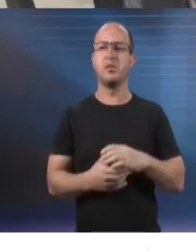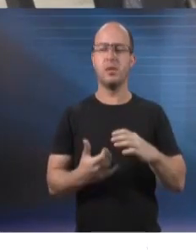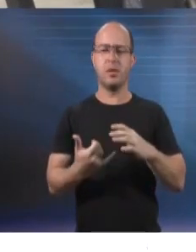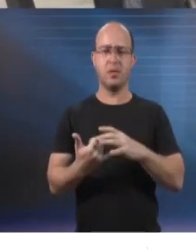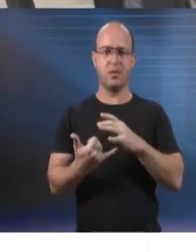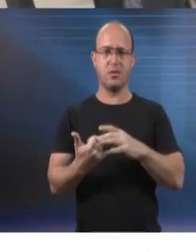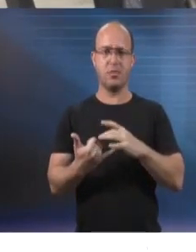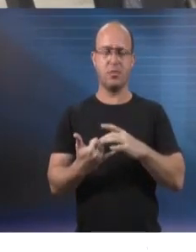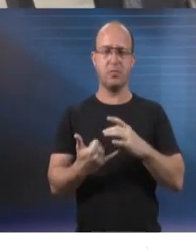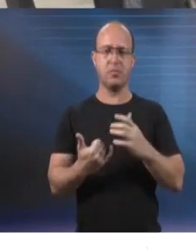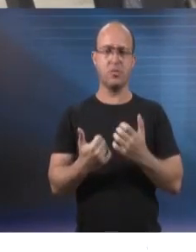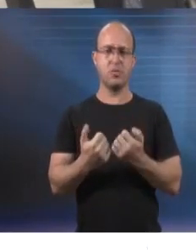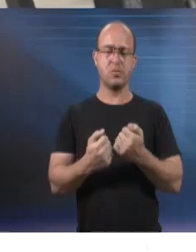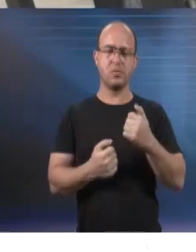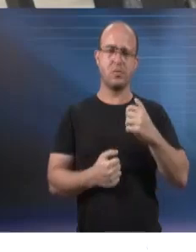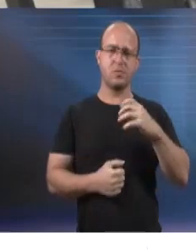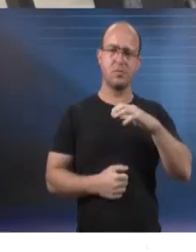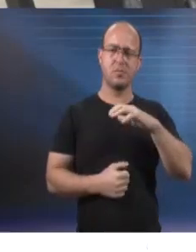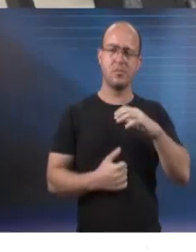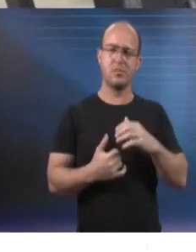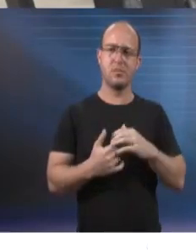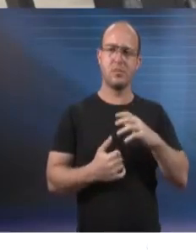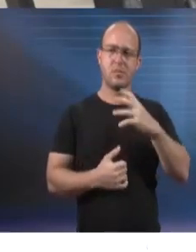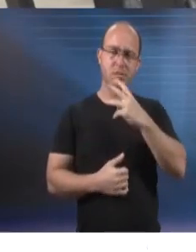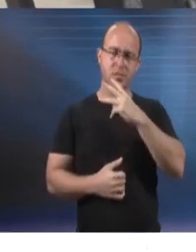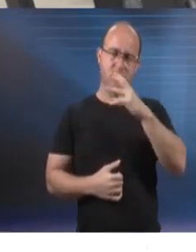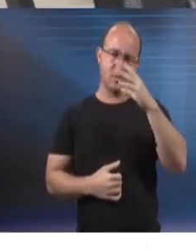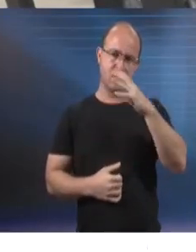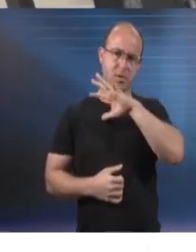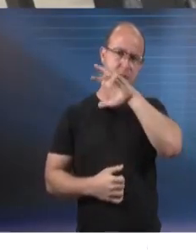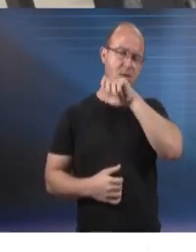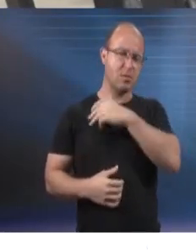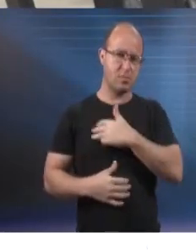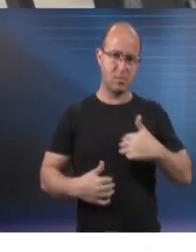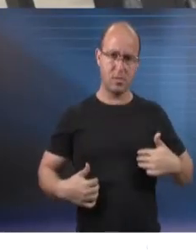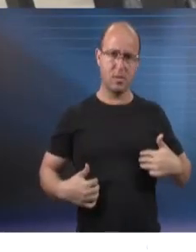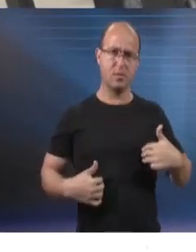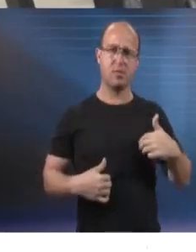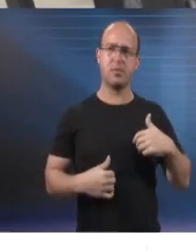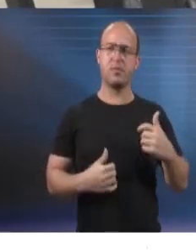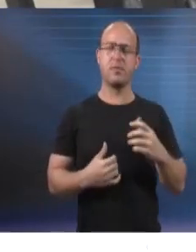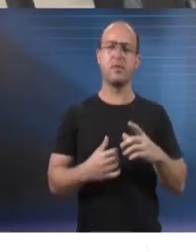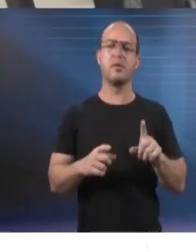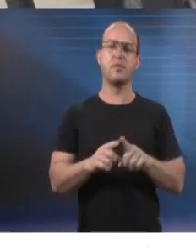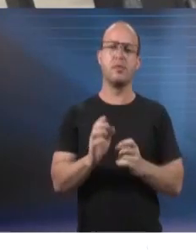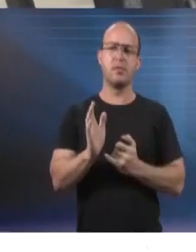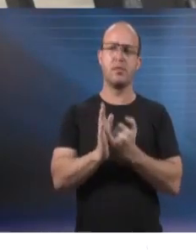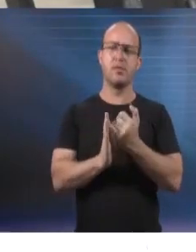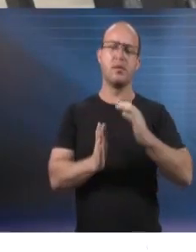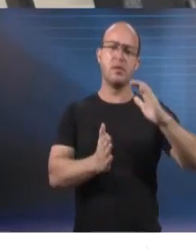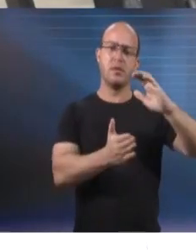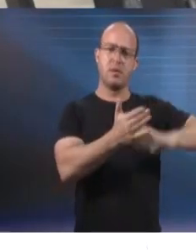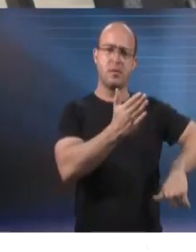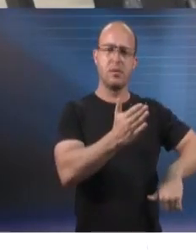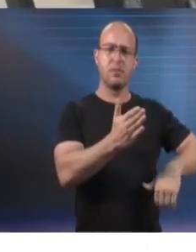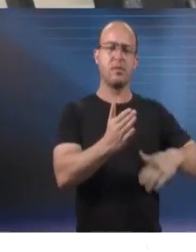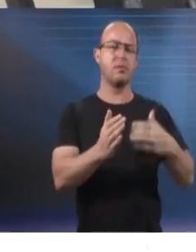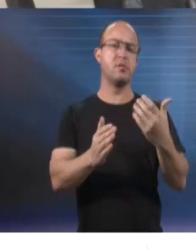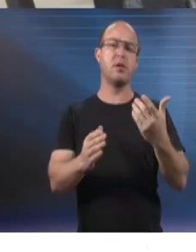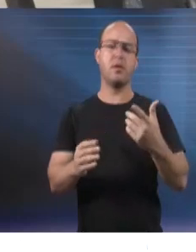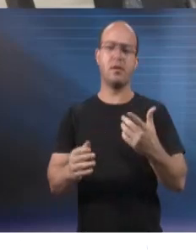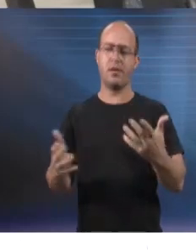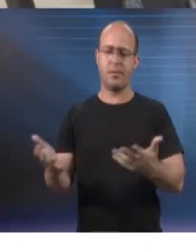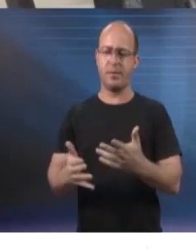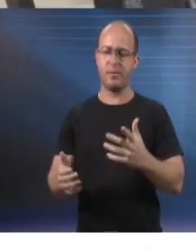ser regulamentado para que possa também incidir tributo sobre o jogo do Tigrinho. Ao invés de banir o jogo do Tigrinho, né,